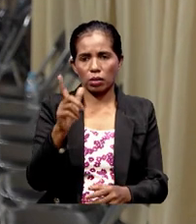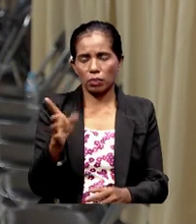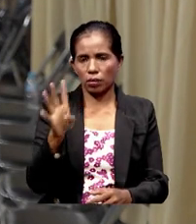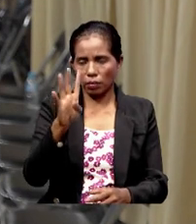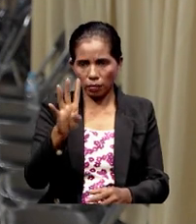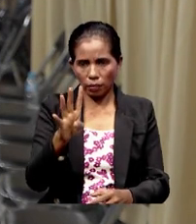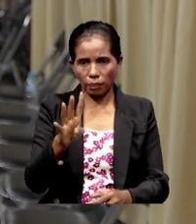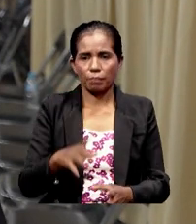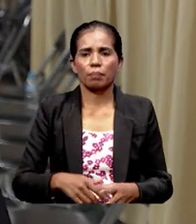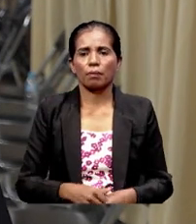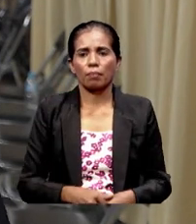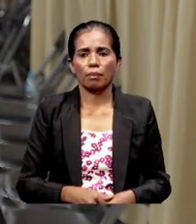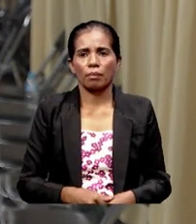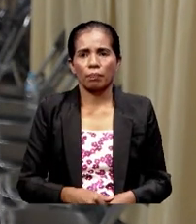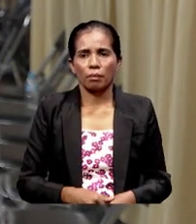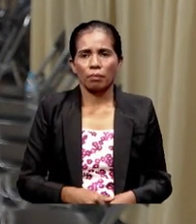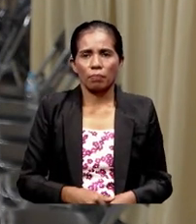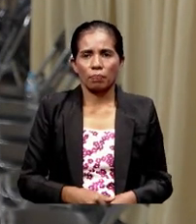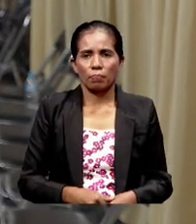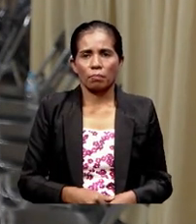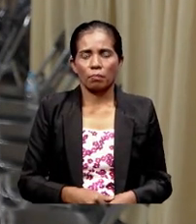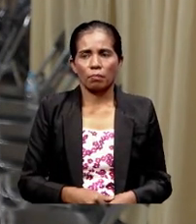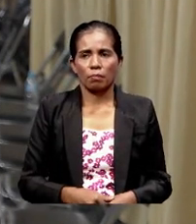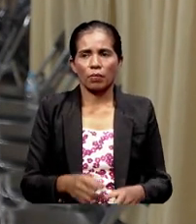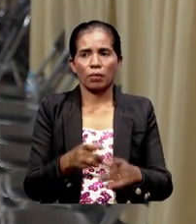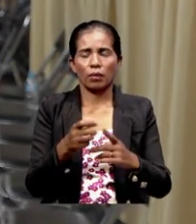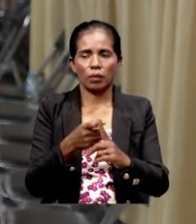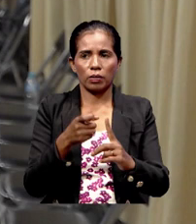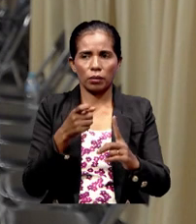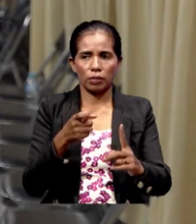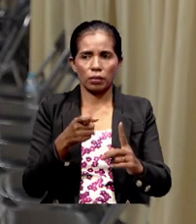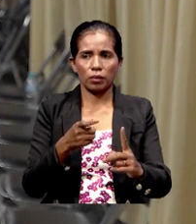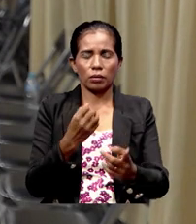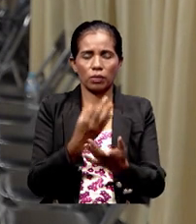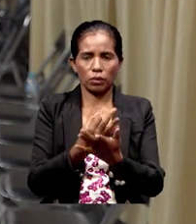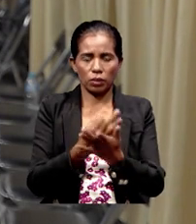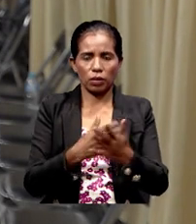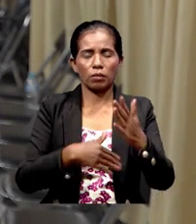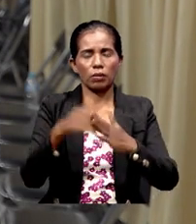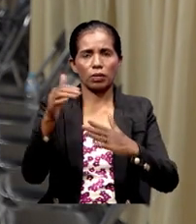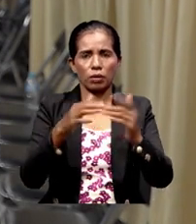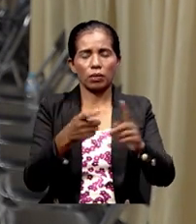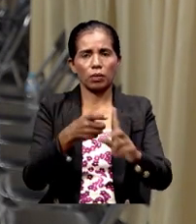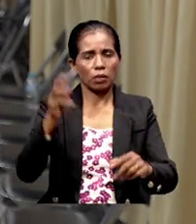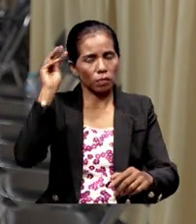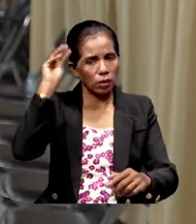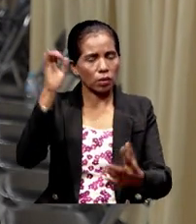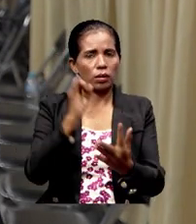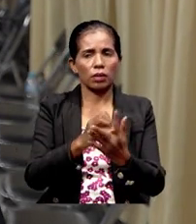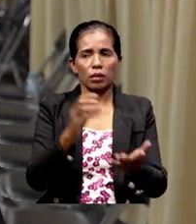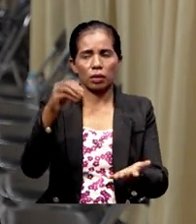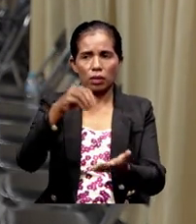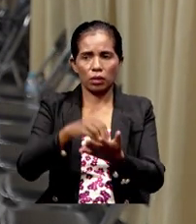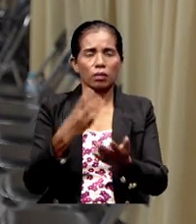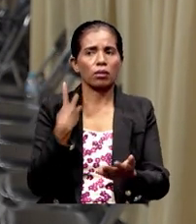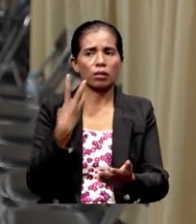nian iha osi fundo infraestrutura nian né osi ministério do interior hata mona